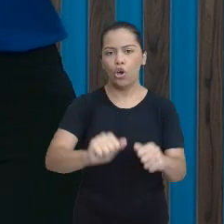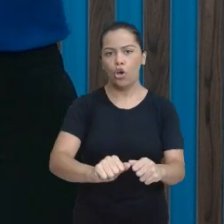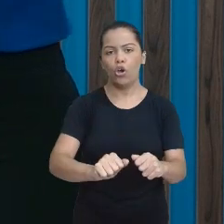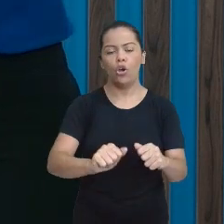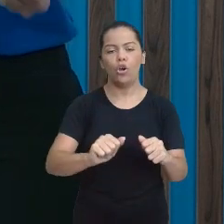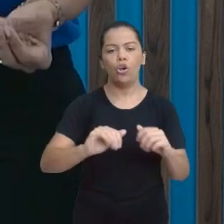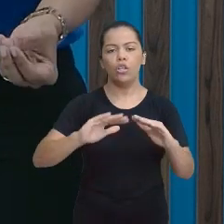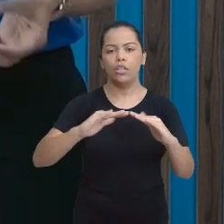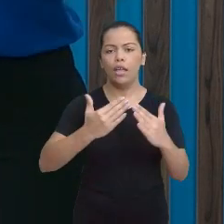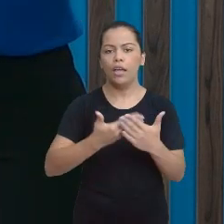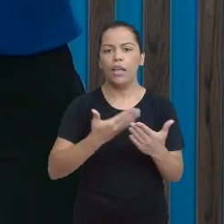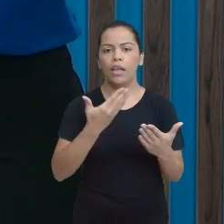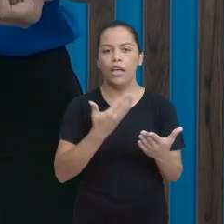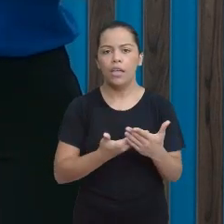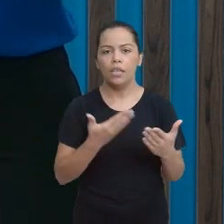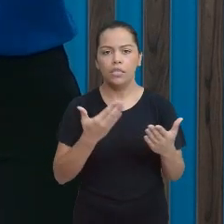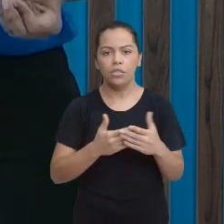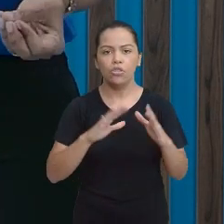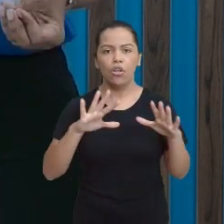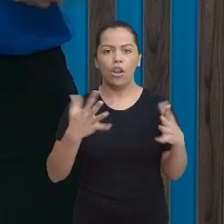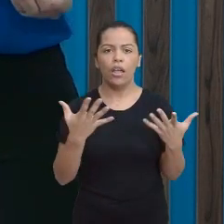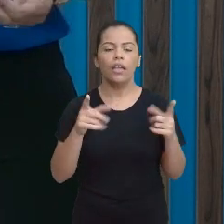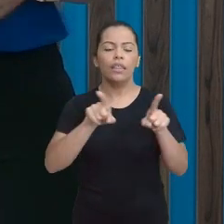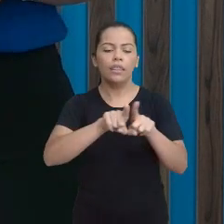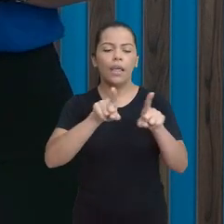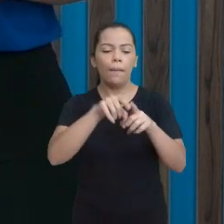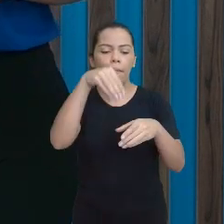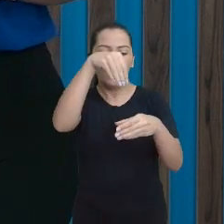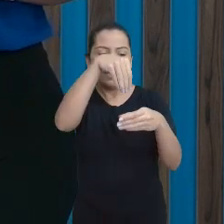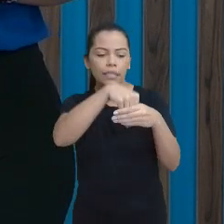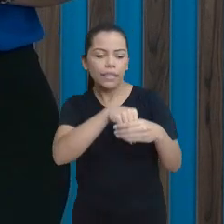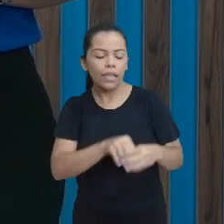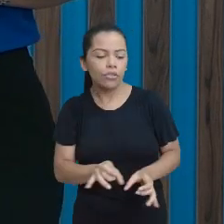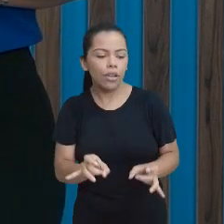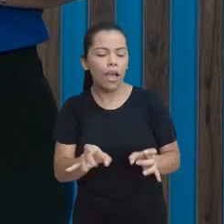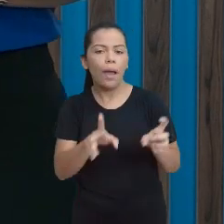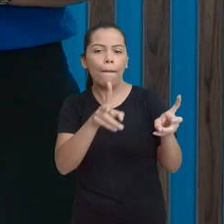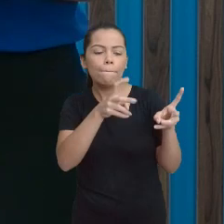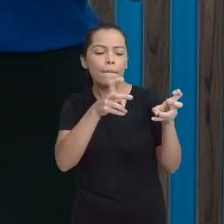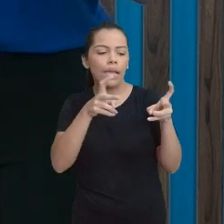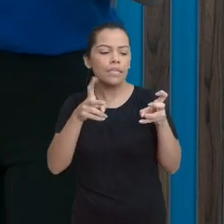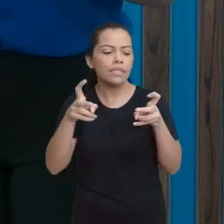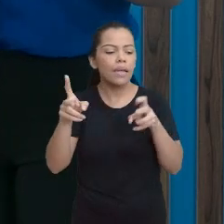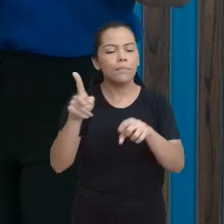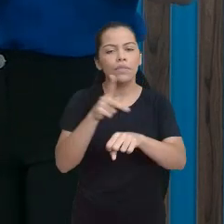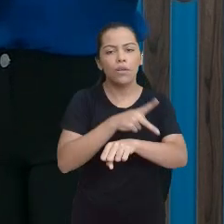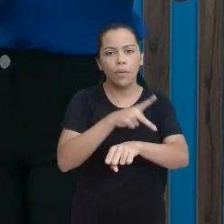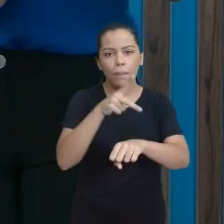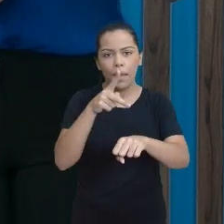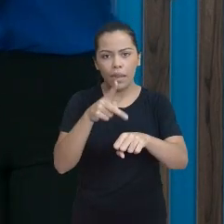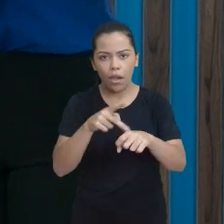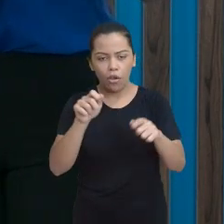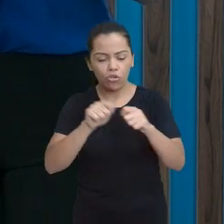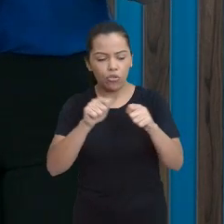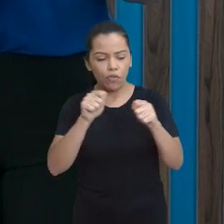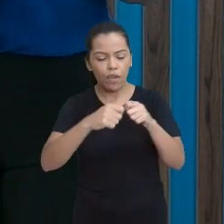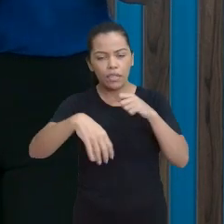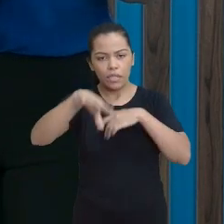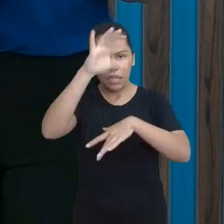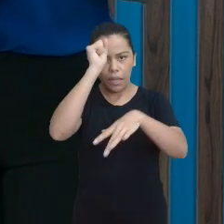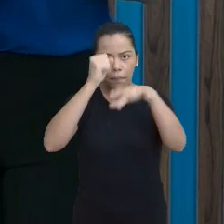para o olhar minucioso do fazer pedagógico no contexto escolar. Quando a gente fala desse olhar